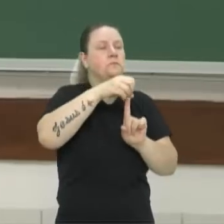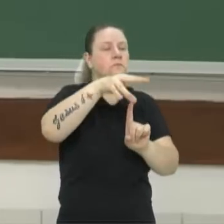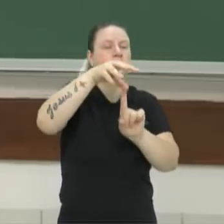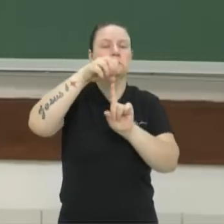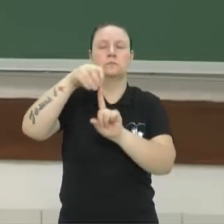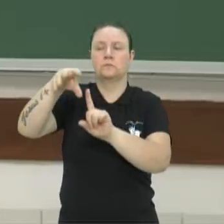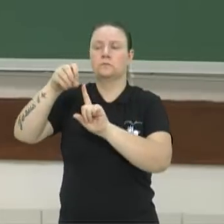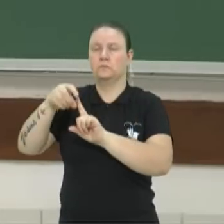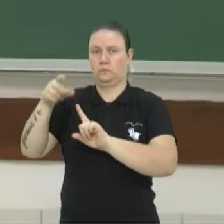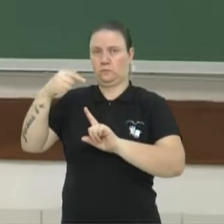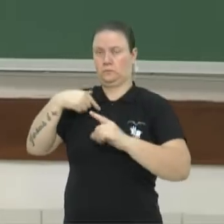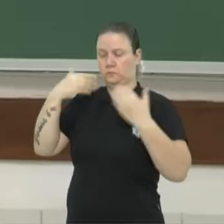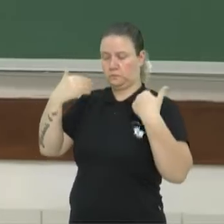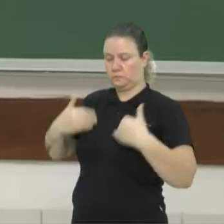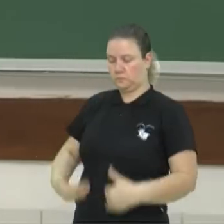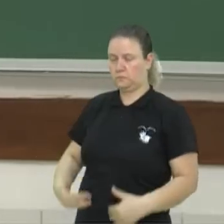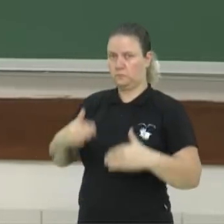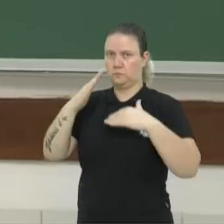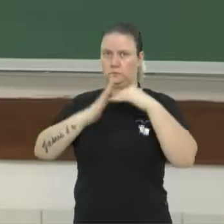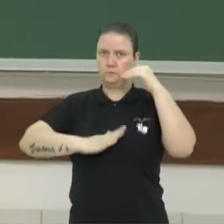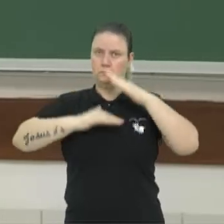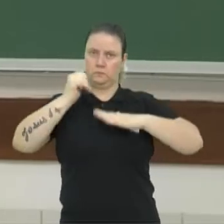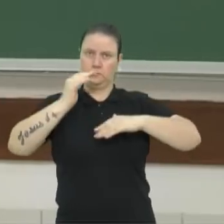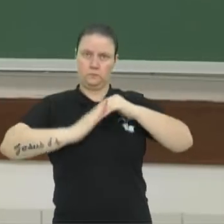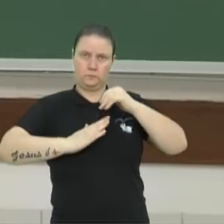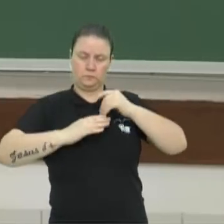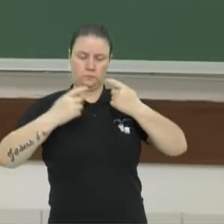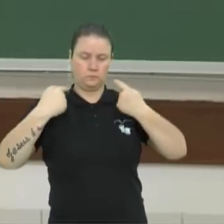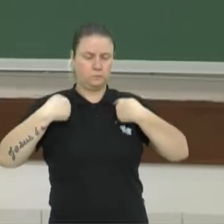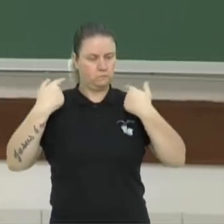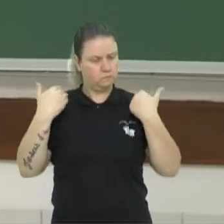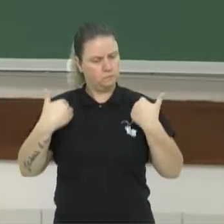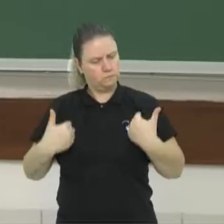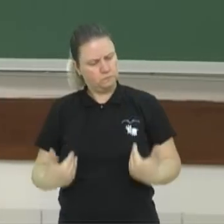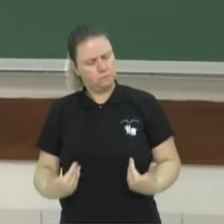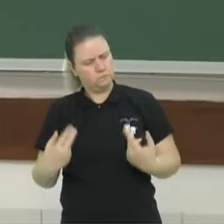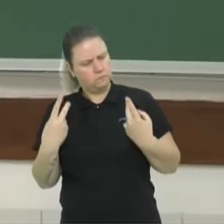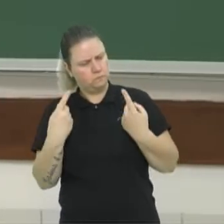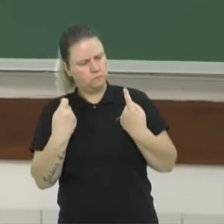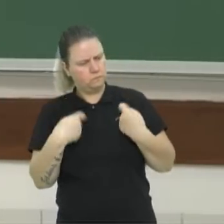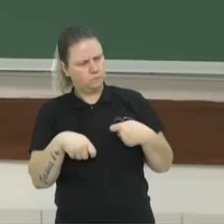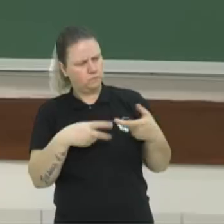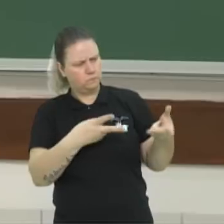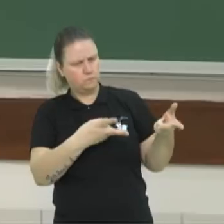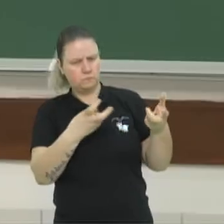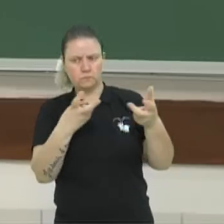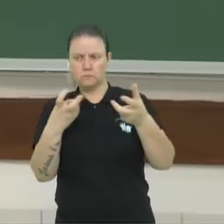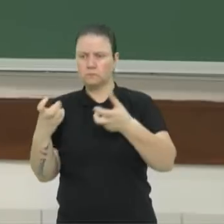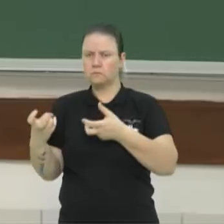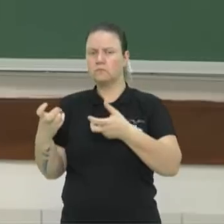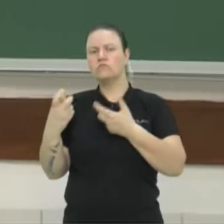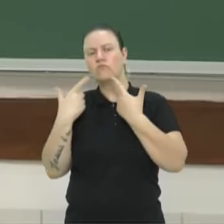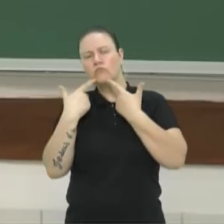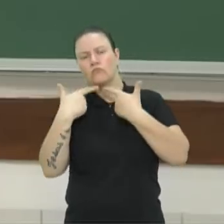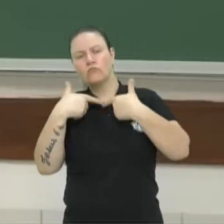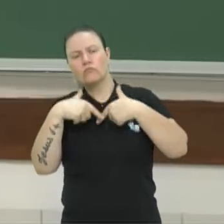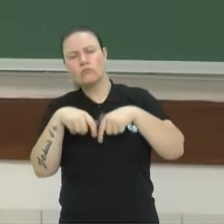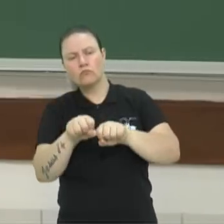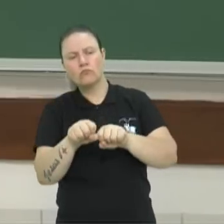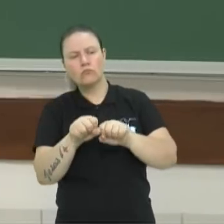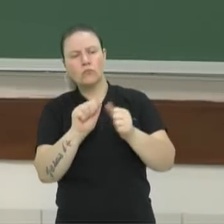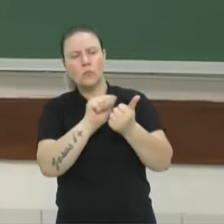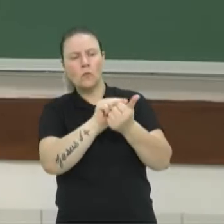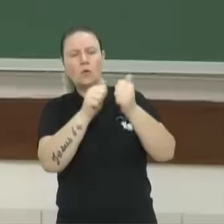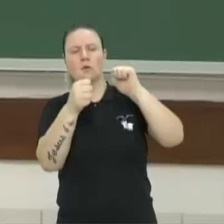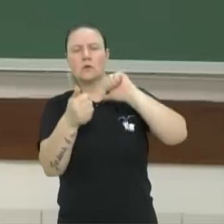enquanto um profissional ali, eu preciso notar ali o quê? Observar o quê? A linguagem adequada ao